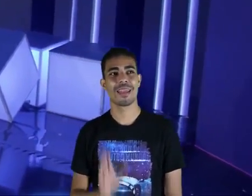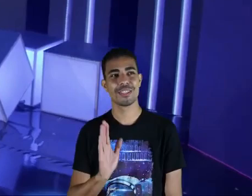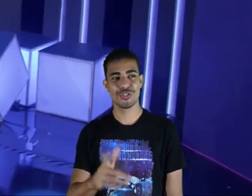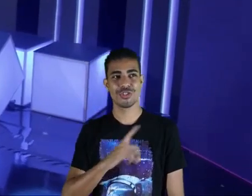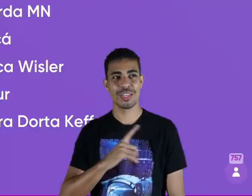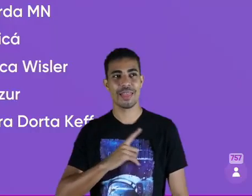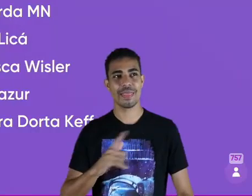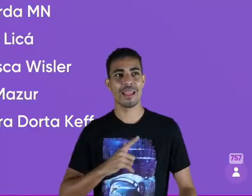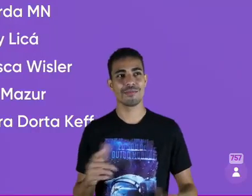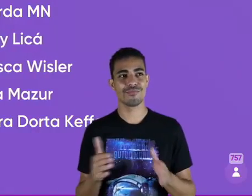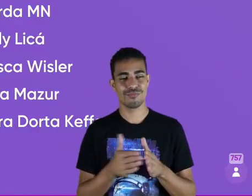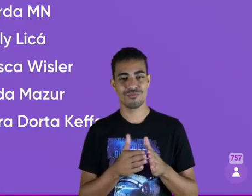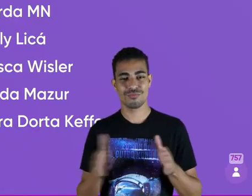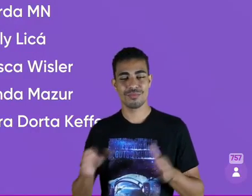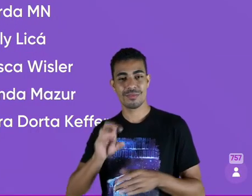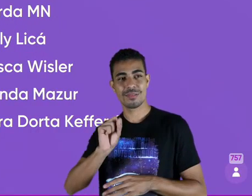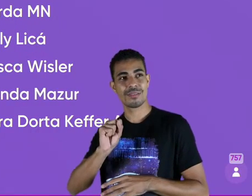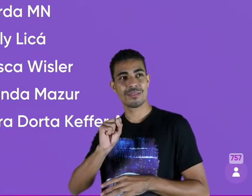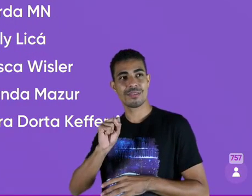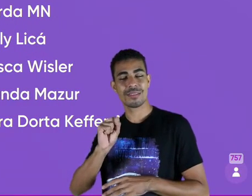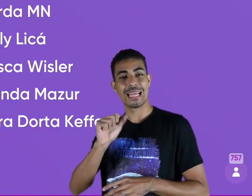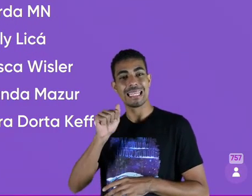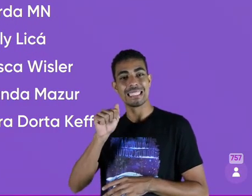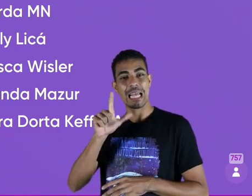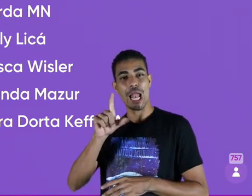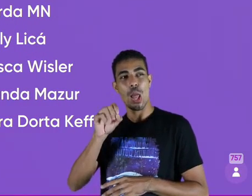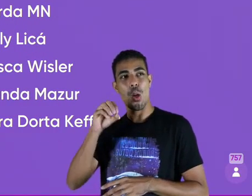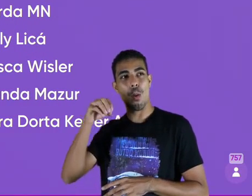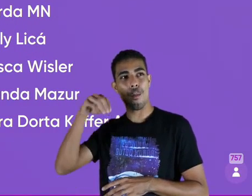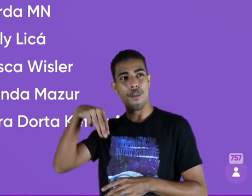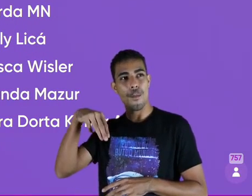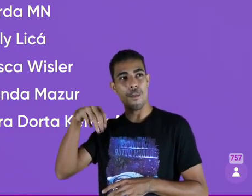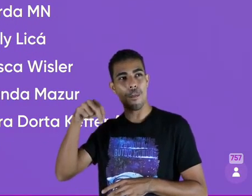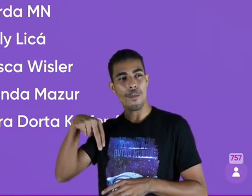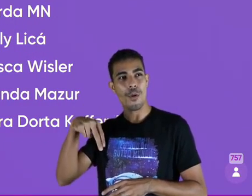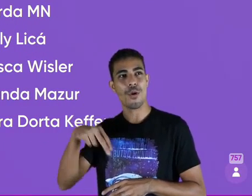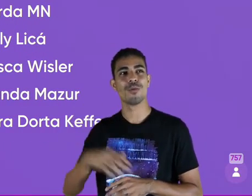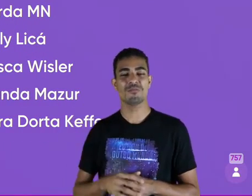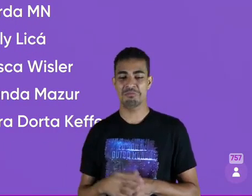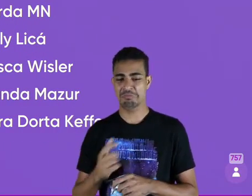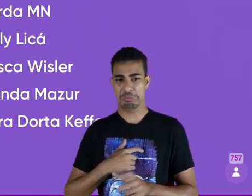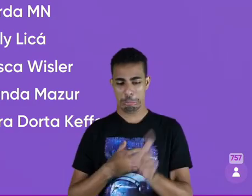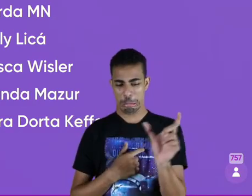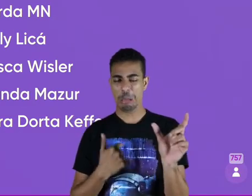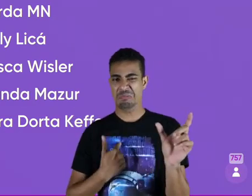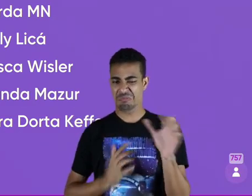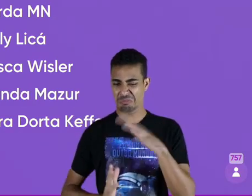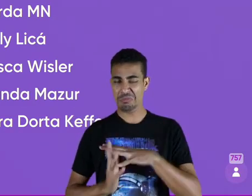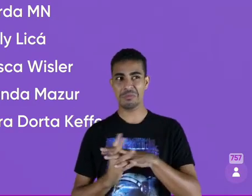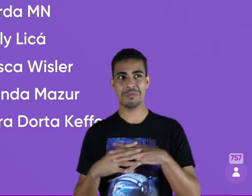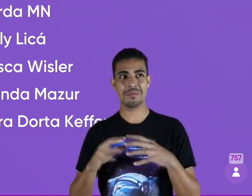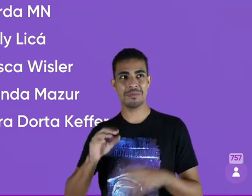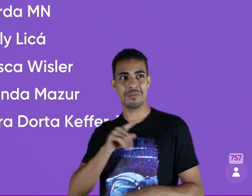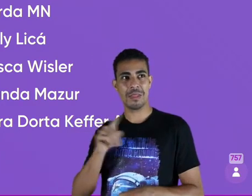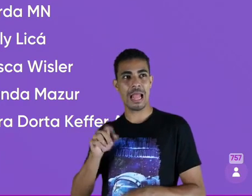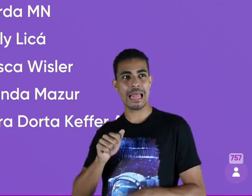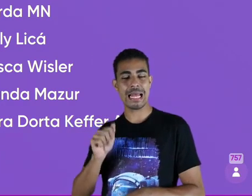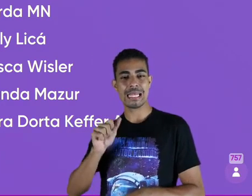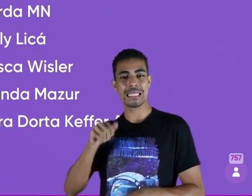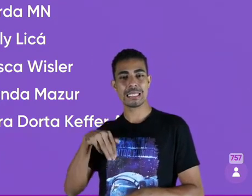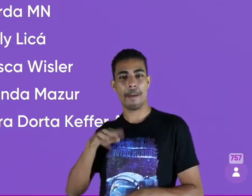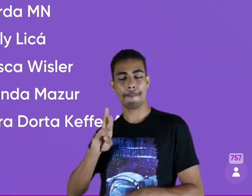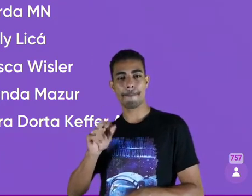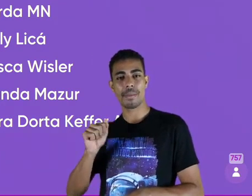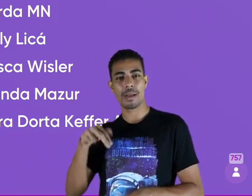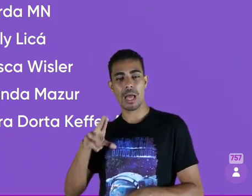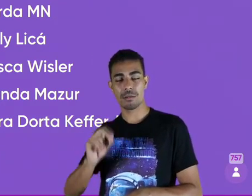à disposição. O Salomão, olha aí, é Salomão, né? Esse é o nome chique, importado, Zambrano, tá na área